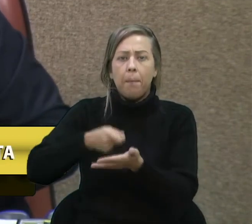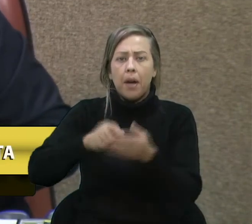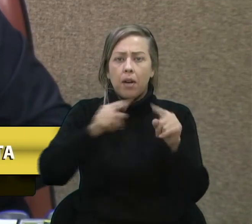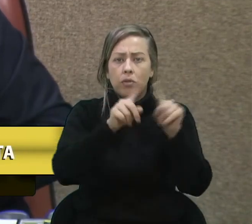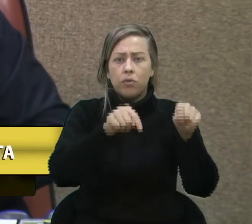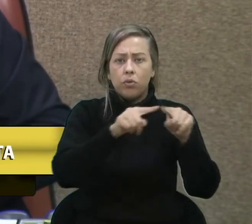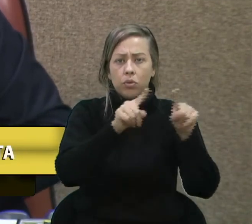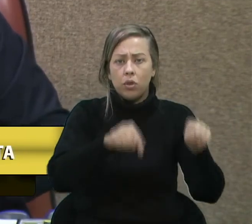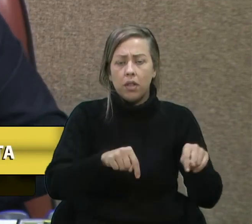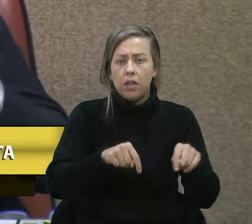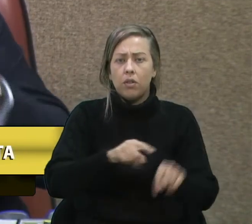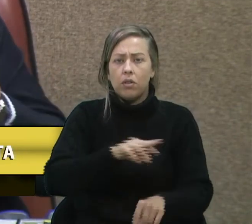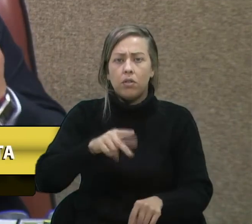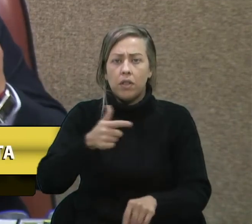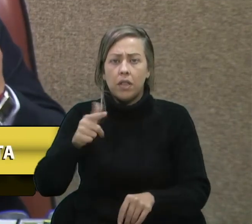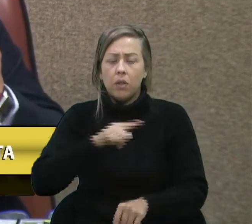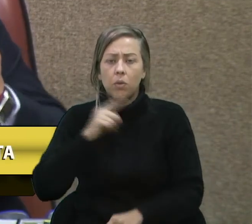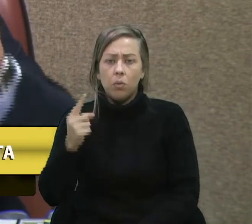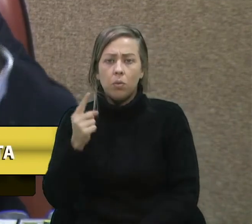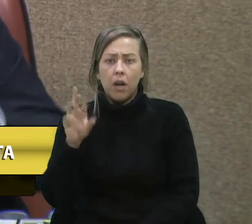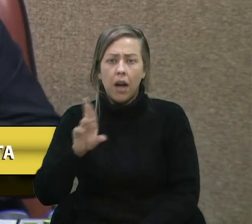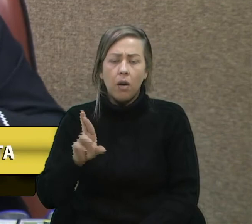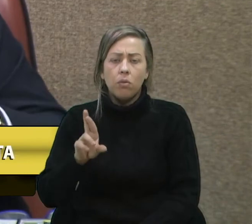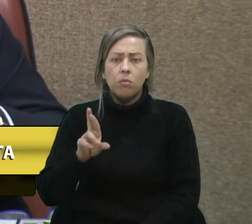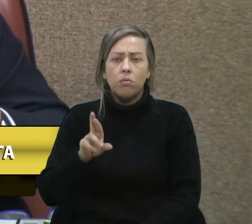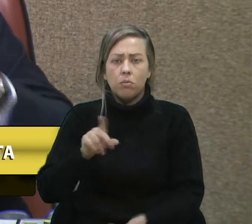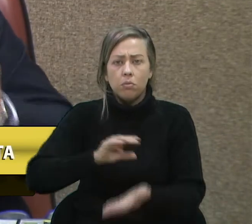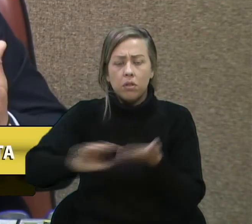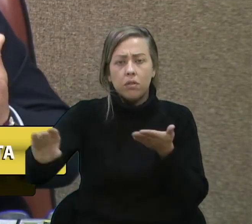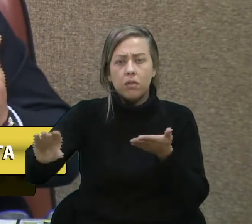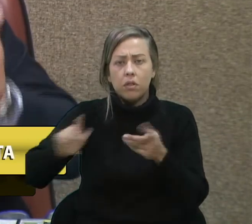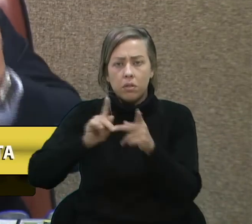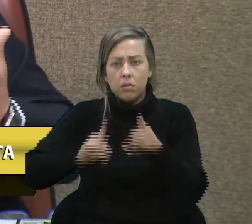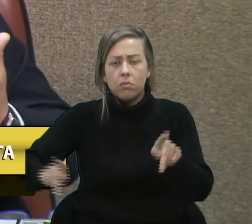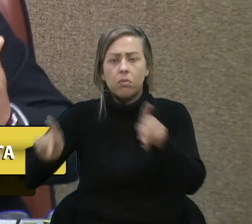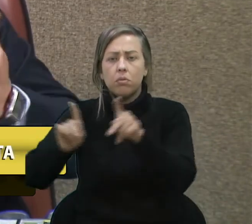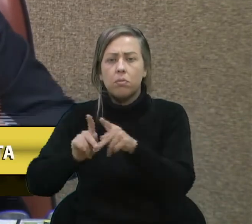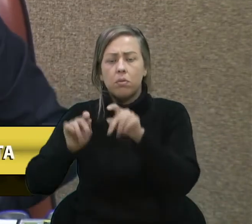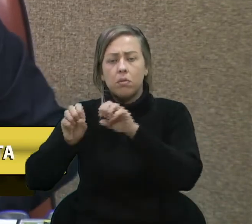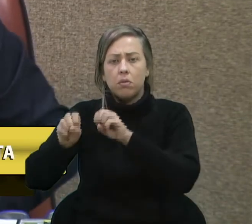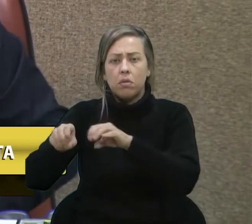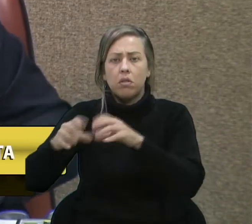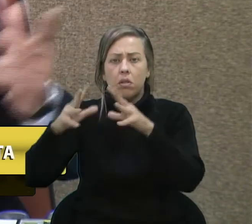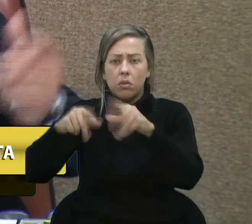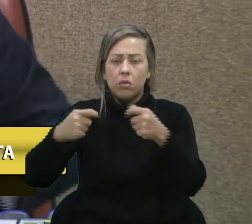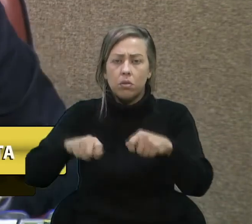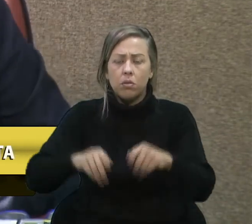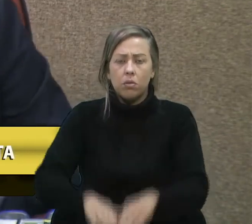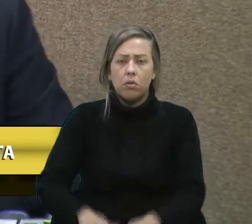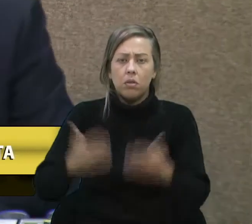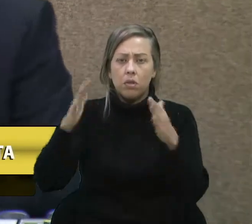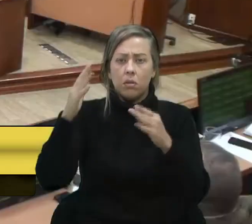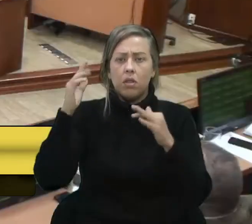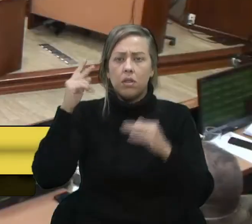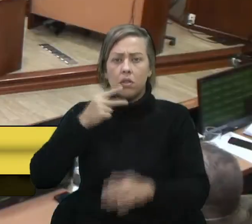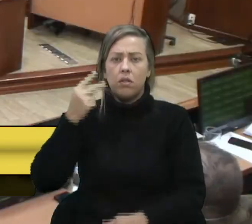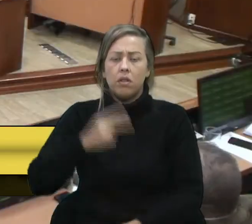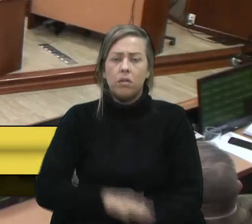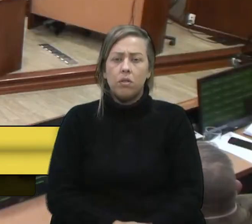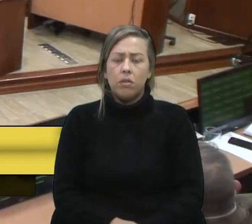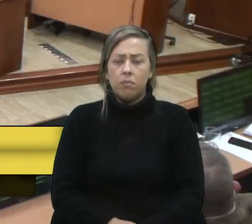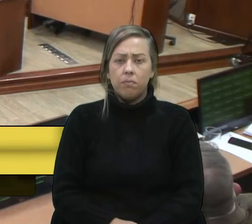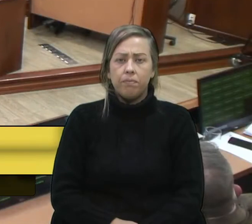funcionalismo. Não vai ter R$1 para investir para o povo, para a educação e para tudo o que precisa. Parabéns, vereador.